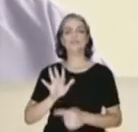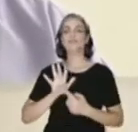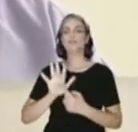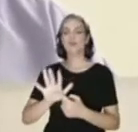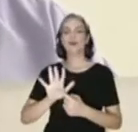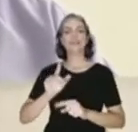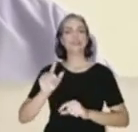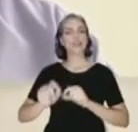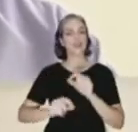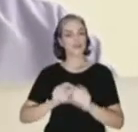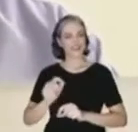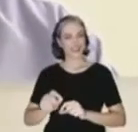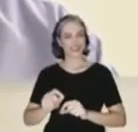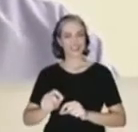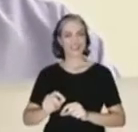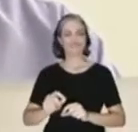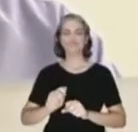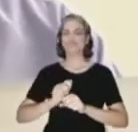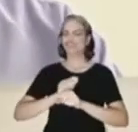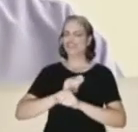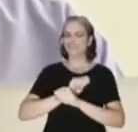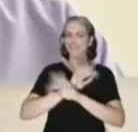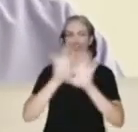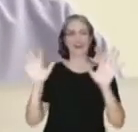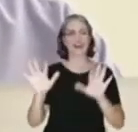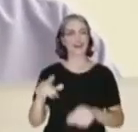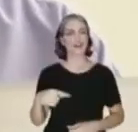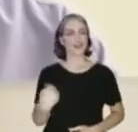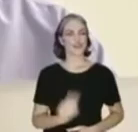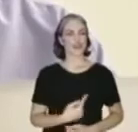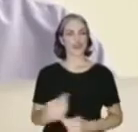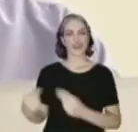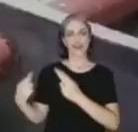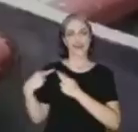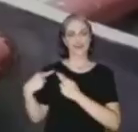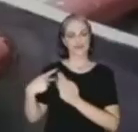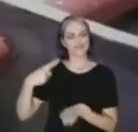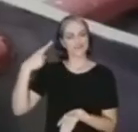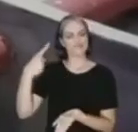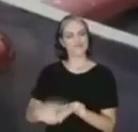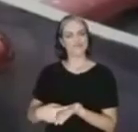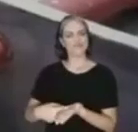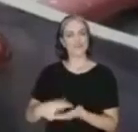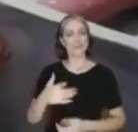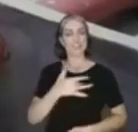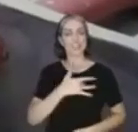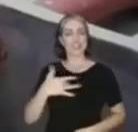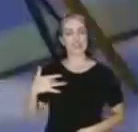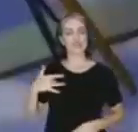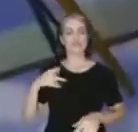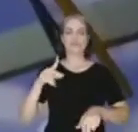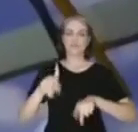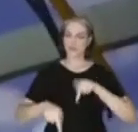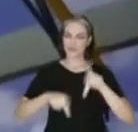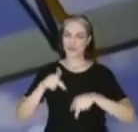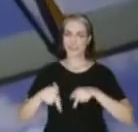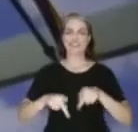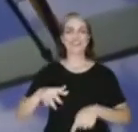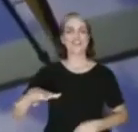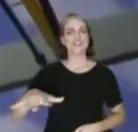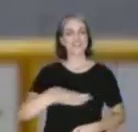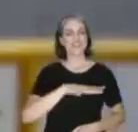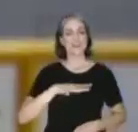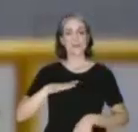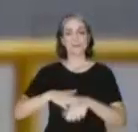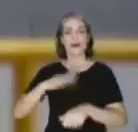na verdade, de uma forma absolutamente clara, reafirmando nosso compromisso com a saúde das pessoas.